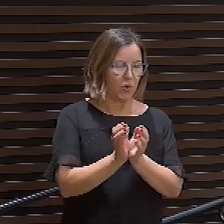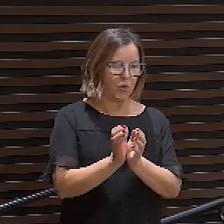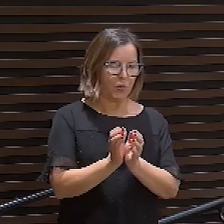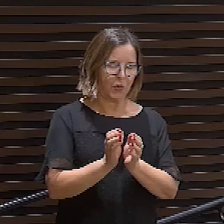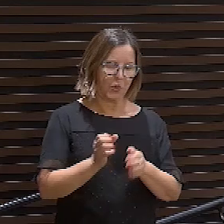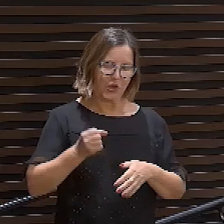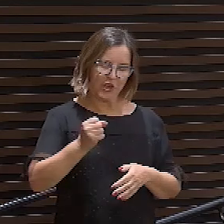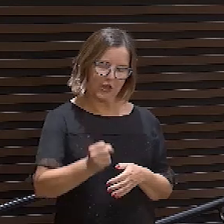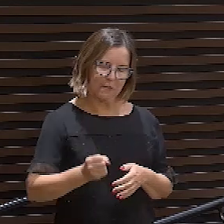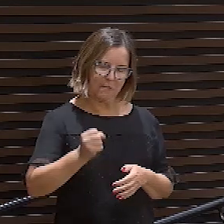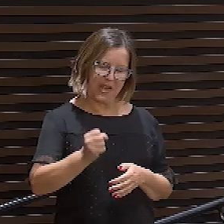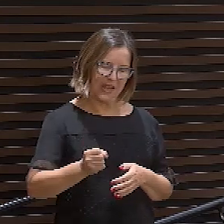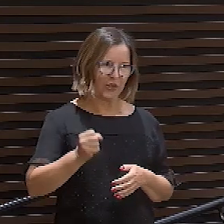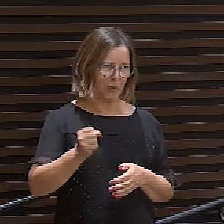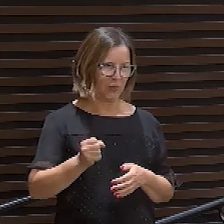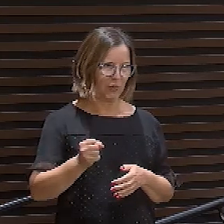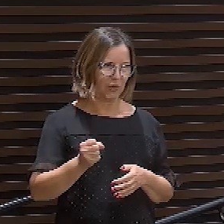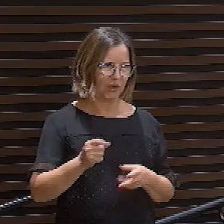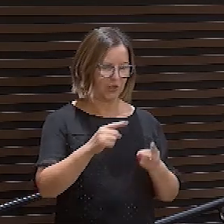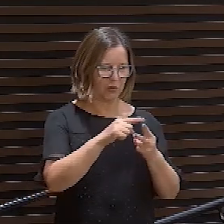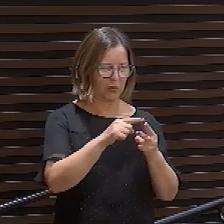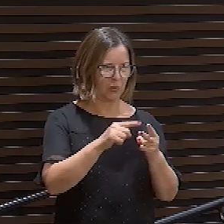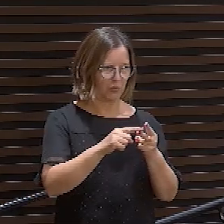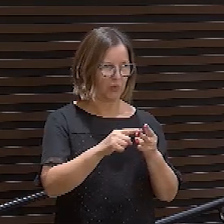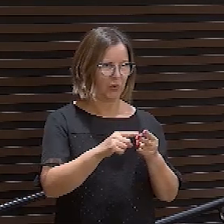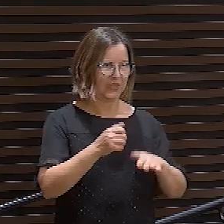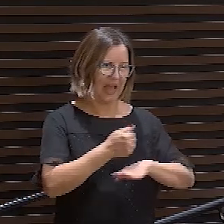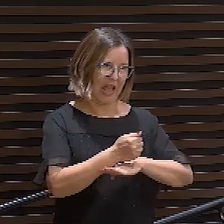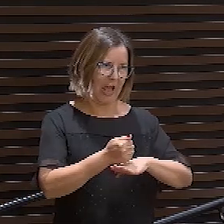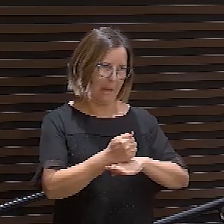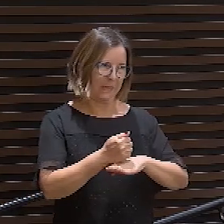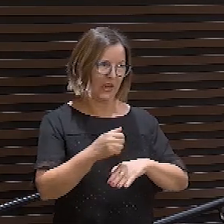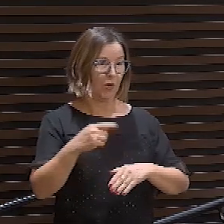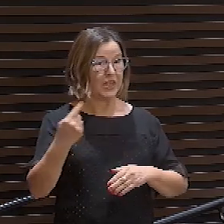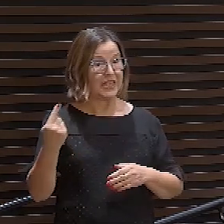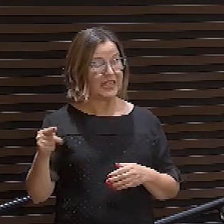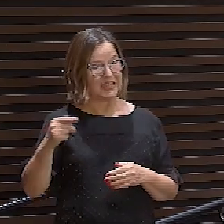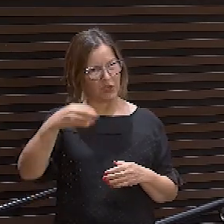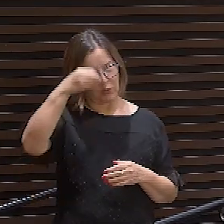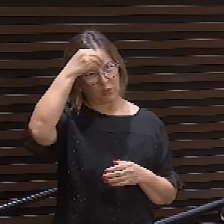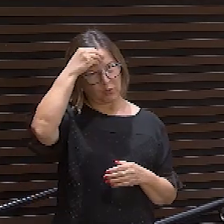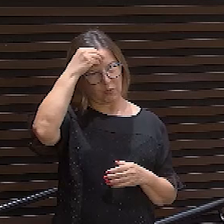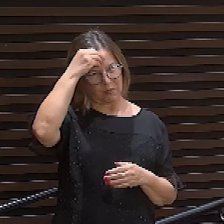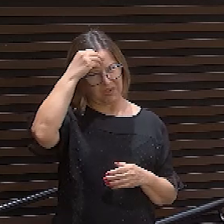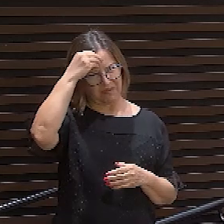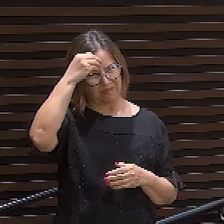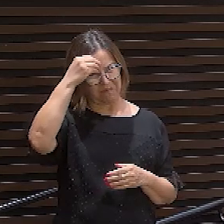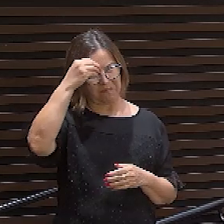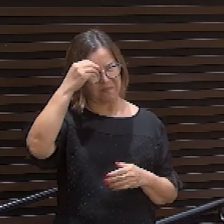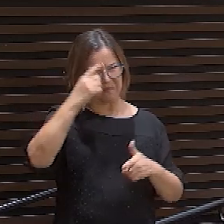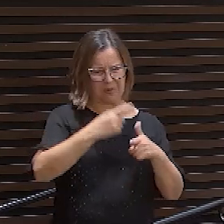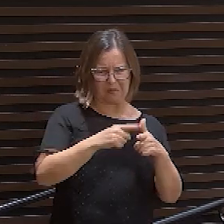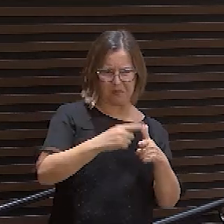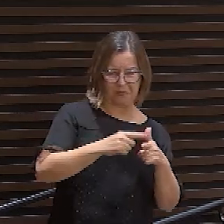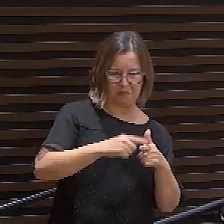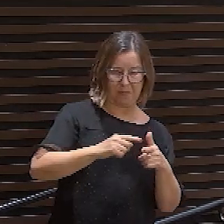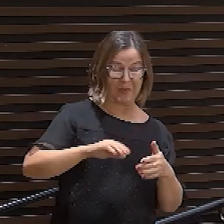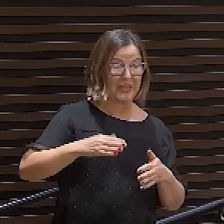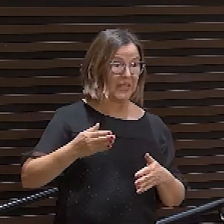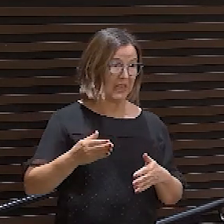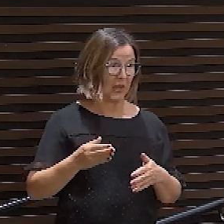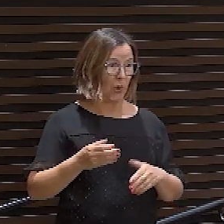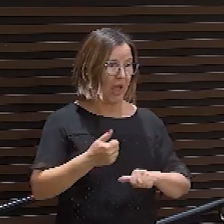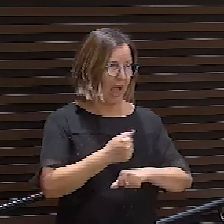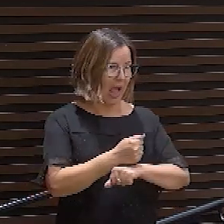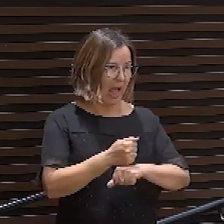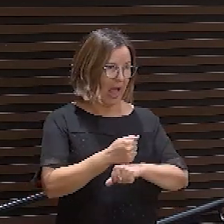digladiando, e ele agora dá uma chance e diz, se você for para um lado, eu vou para o outro. E os olhos